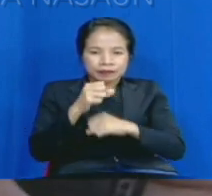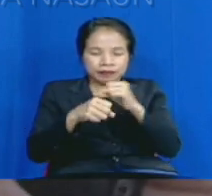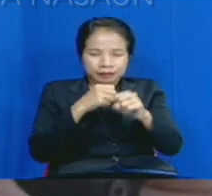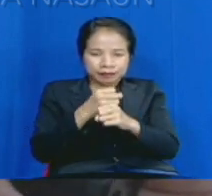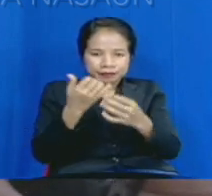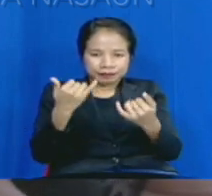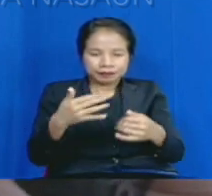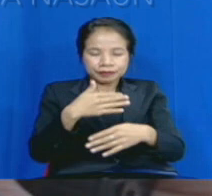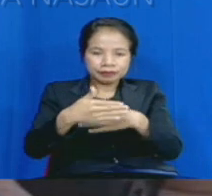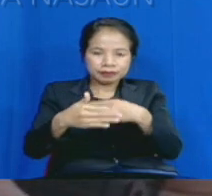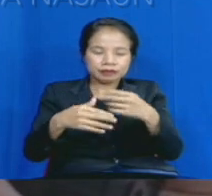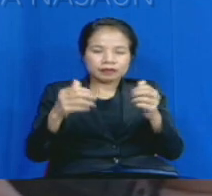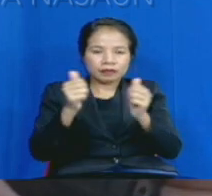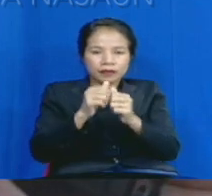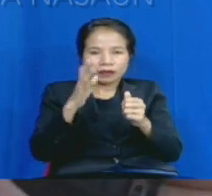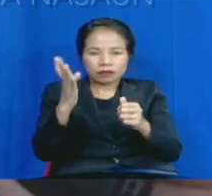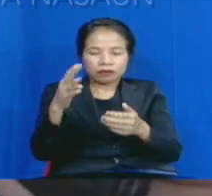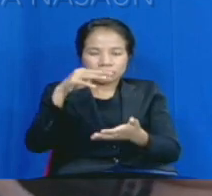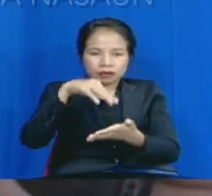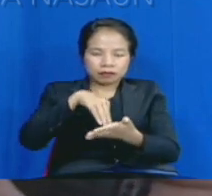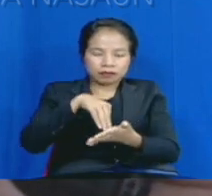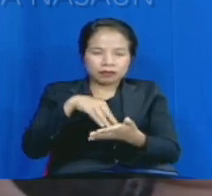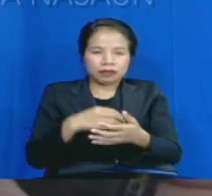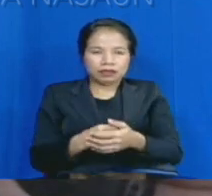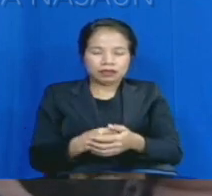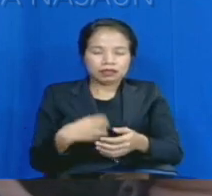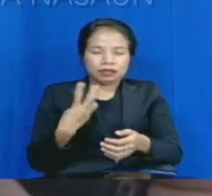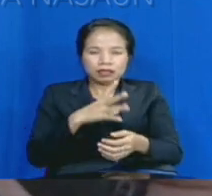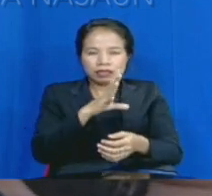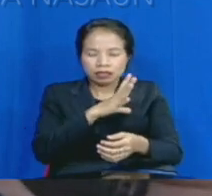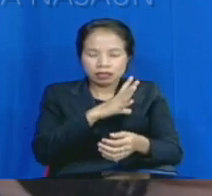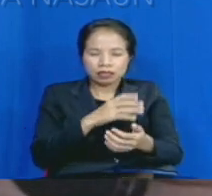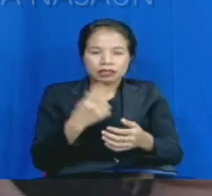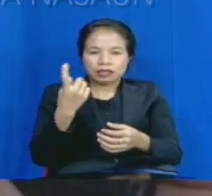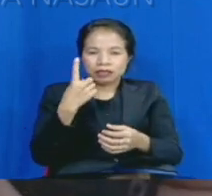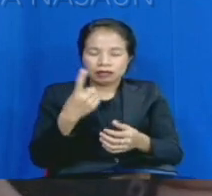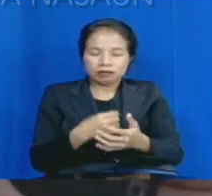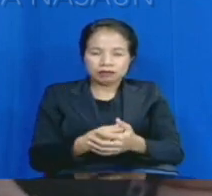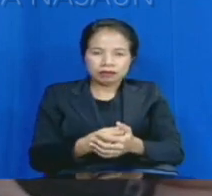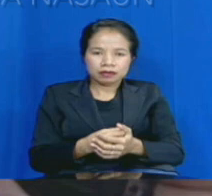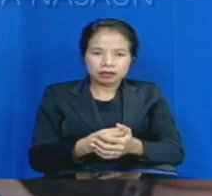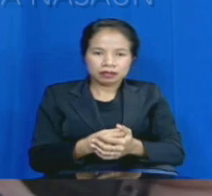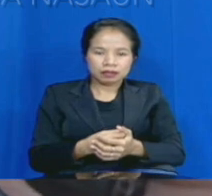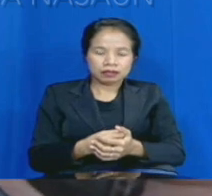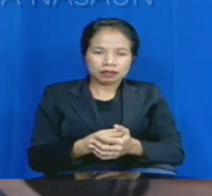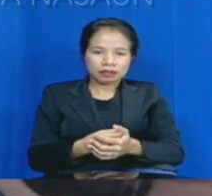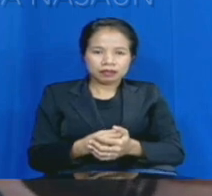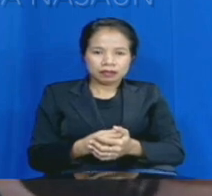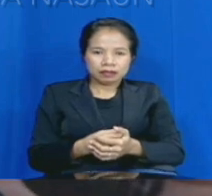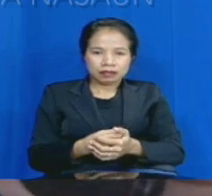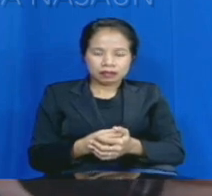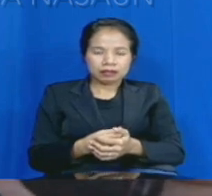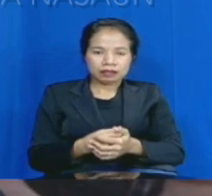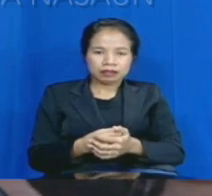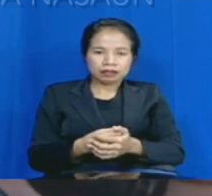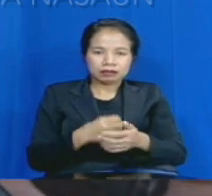nia projeção ba 40 milhões. Se ite espera kata se mantém ritmo coleção ida né, então fim de ano ita